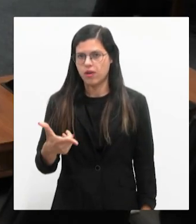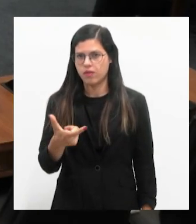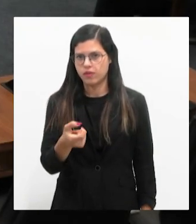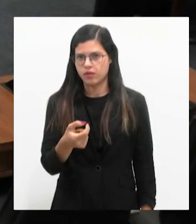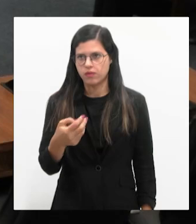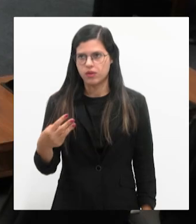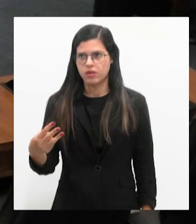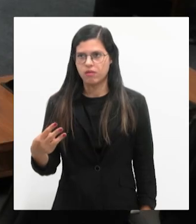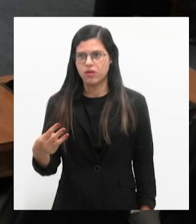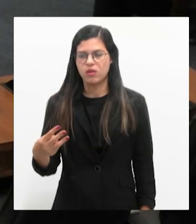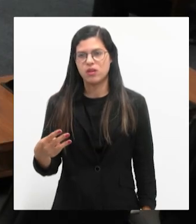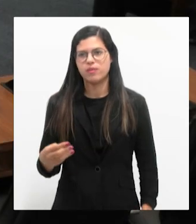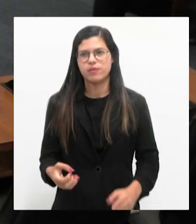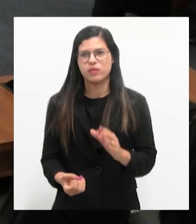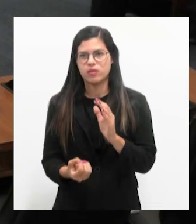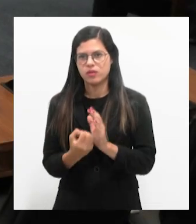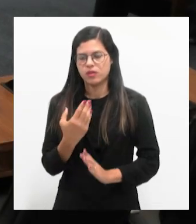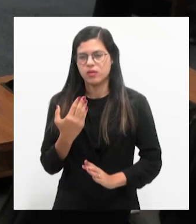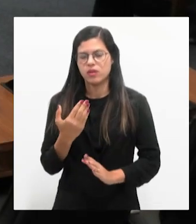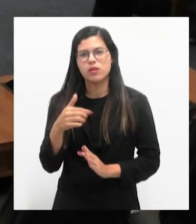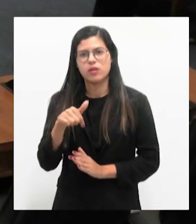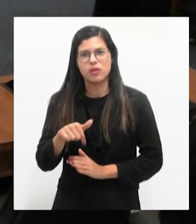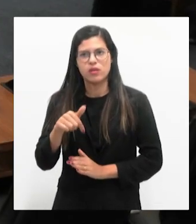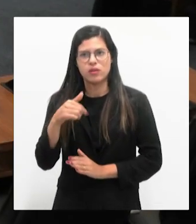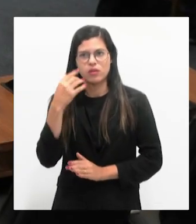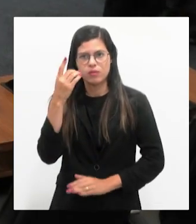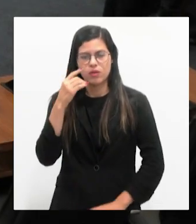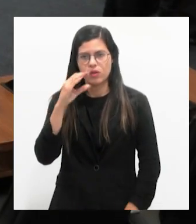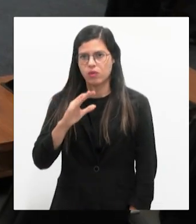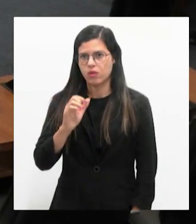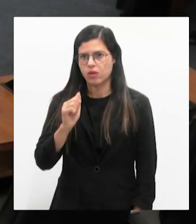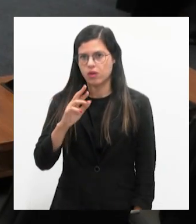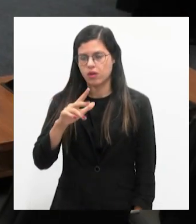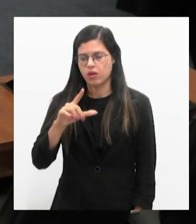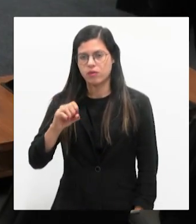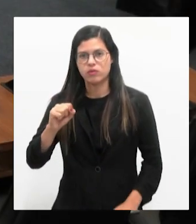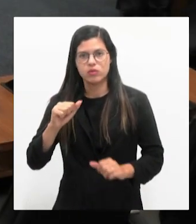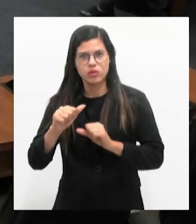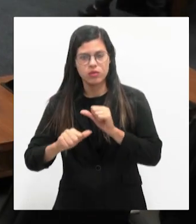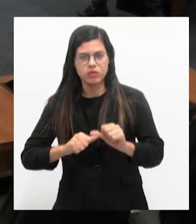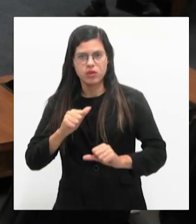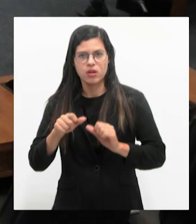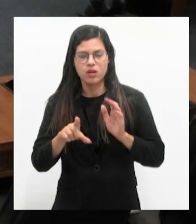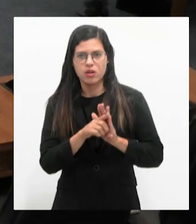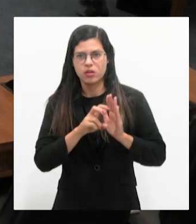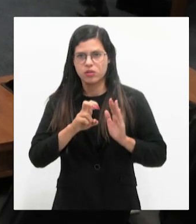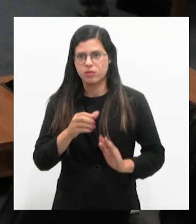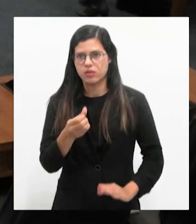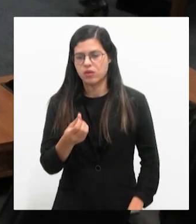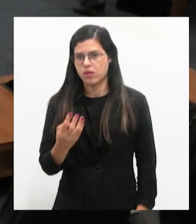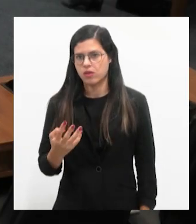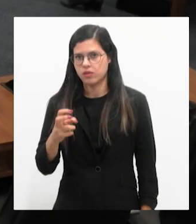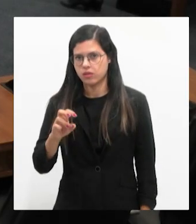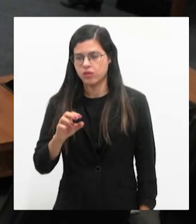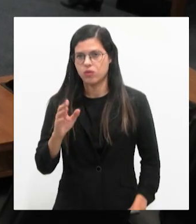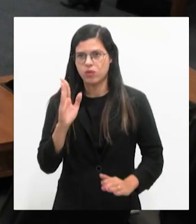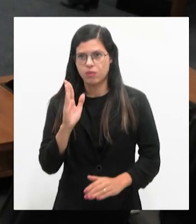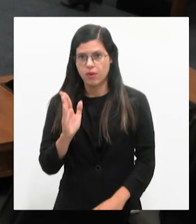2023, de autoria do deputado Carlos Macedo, que altera a lei número 5.645, de